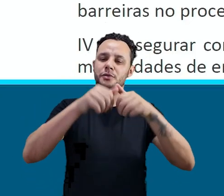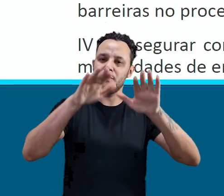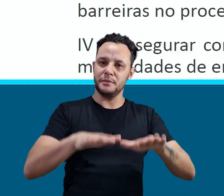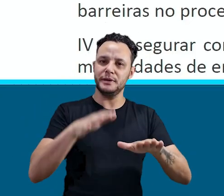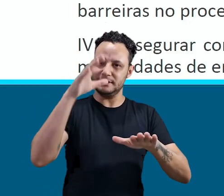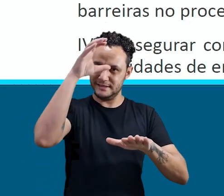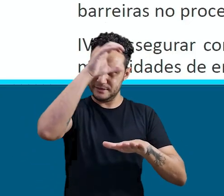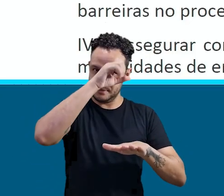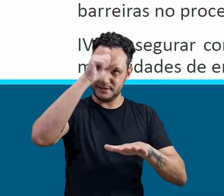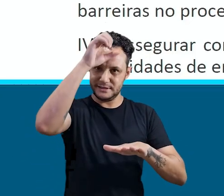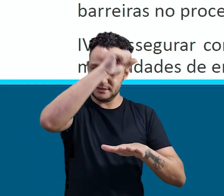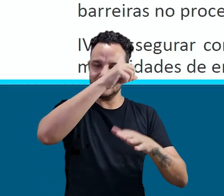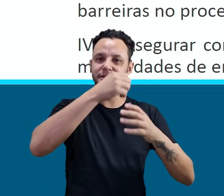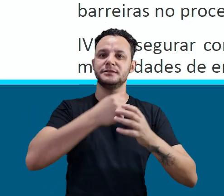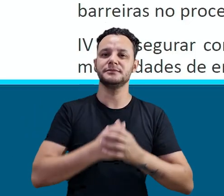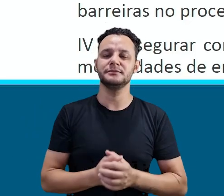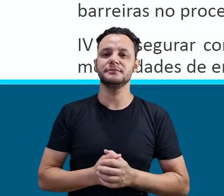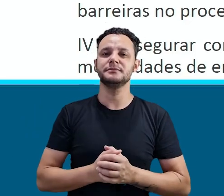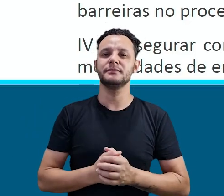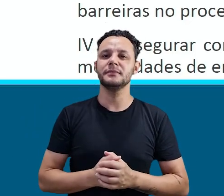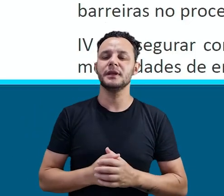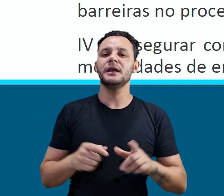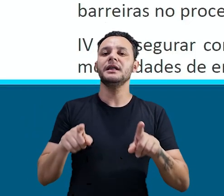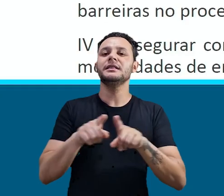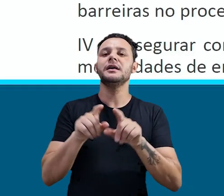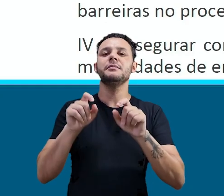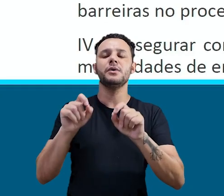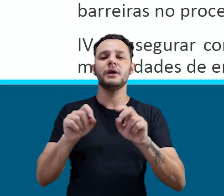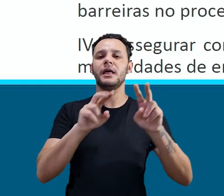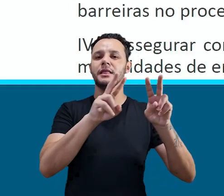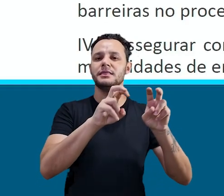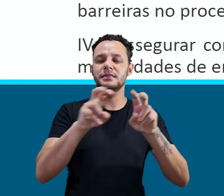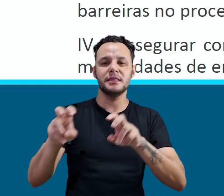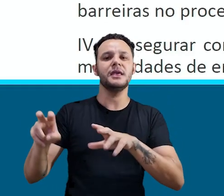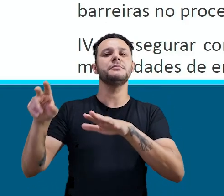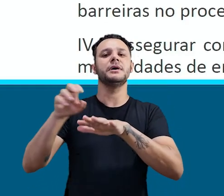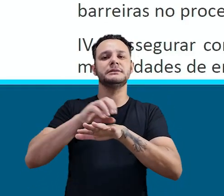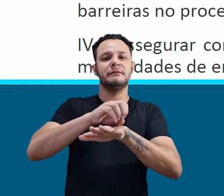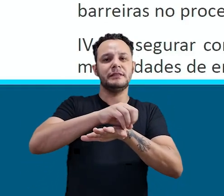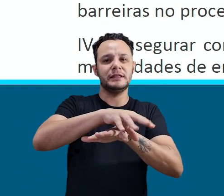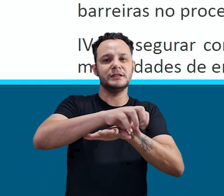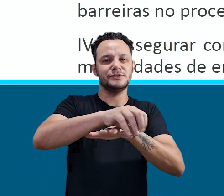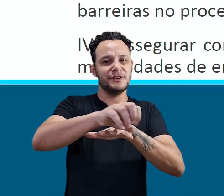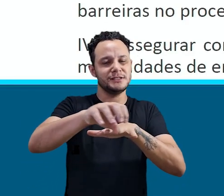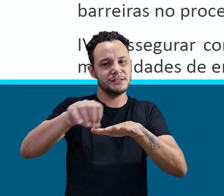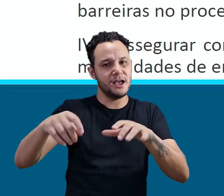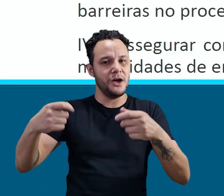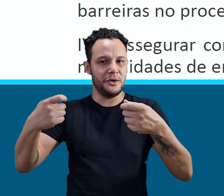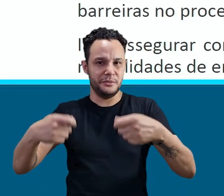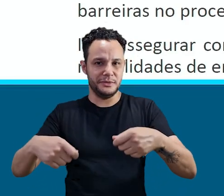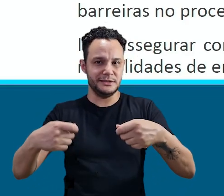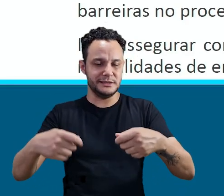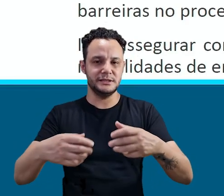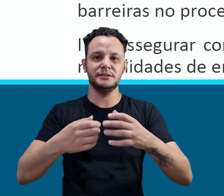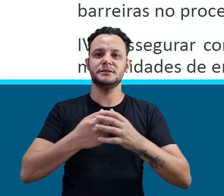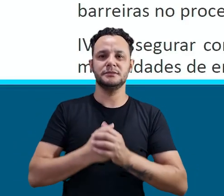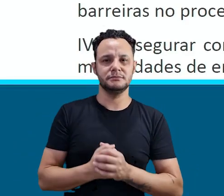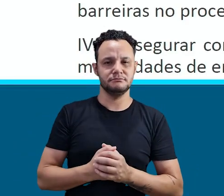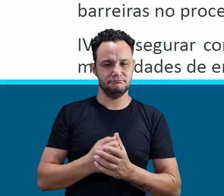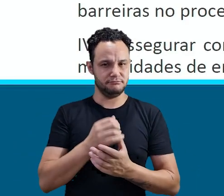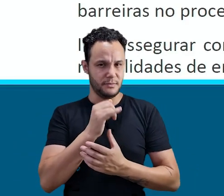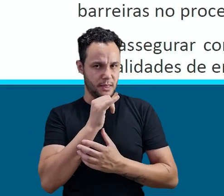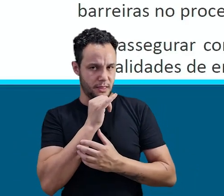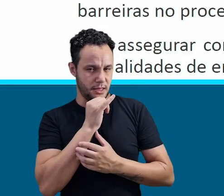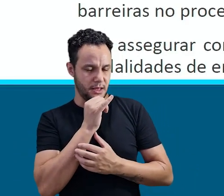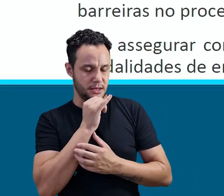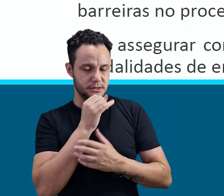participação e aprendizagem. Ele é importante para garantir a transversalidade dessas ações. A gente não pode lidar com uma